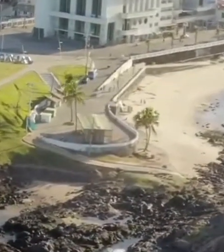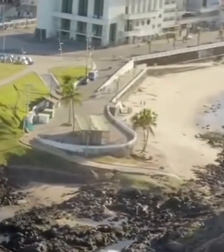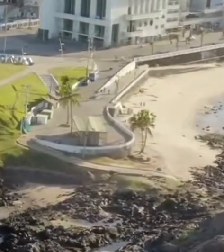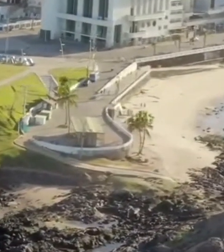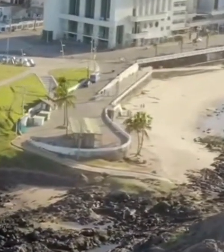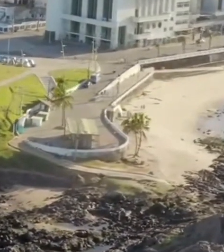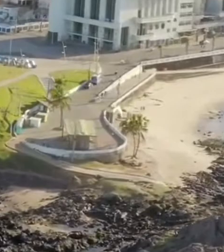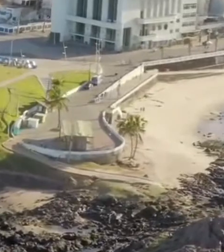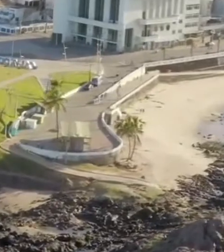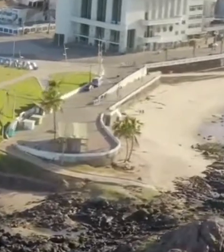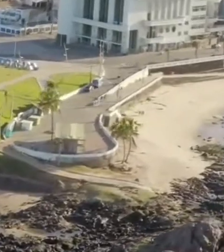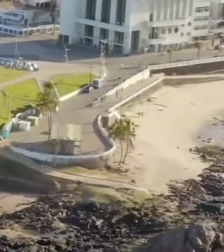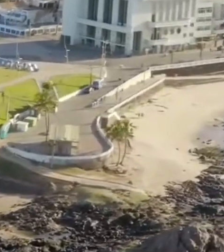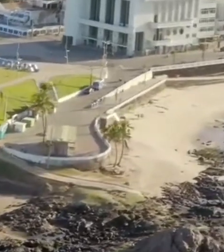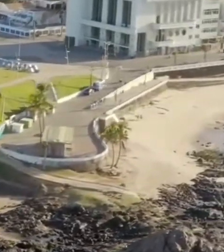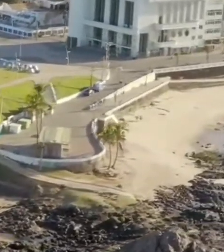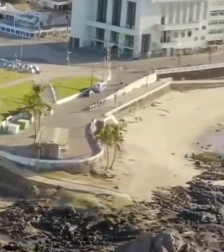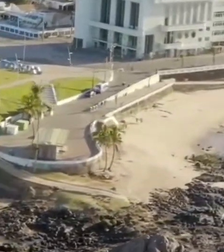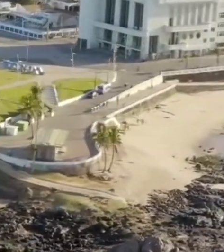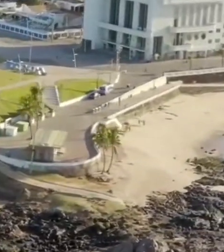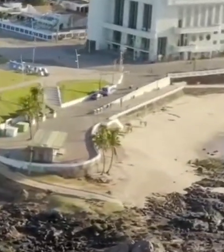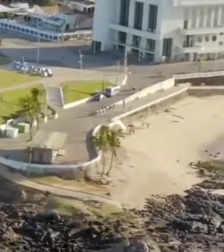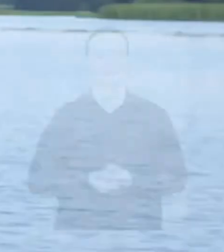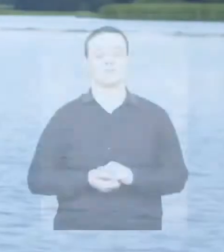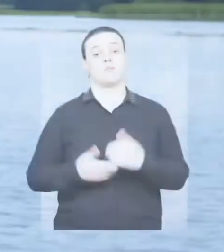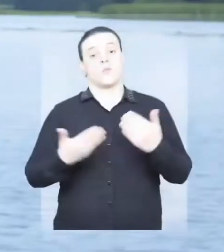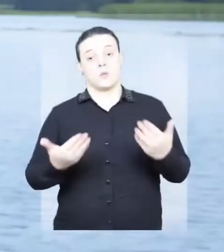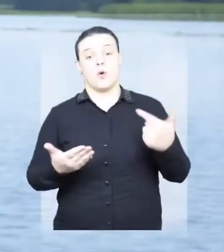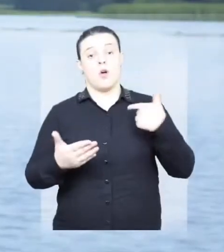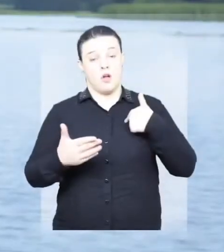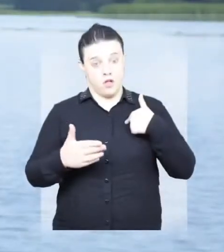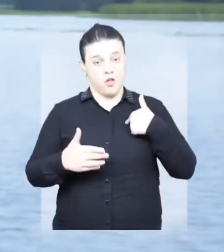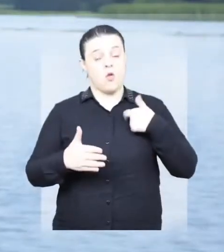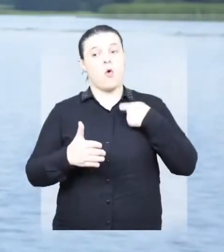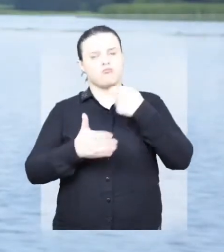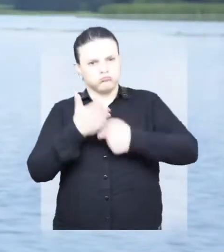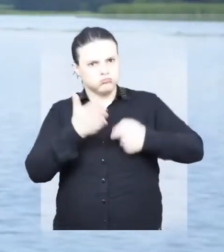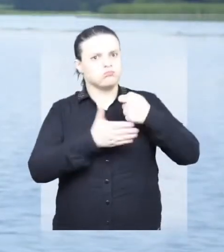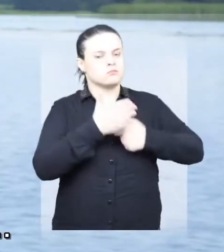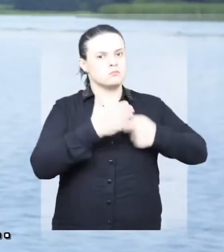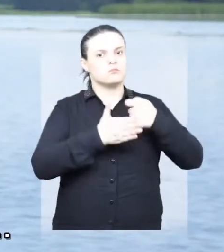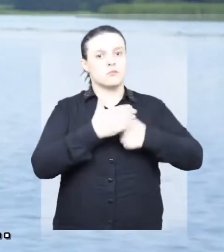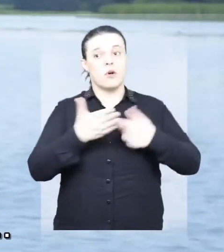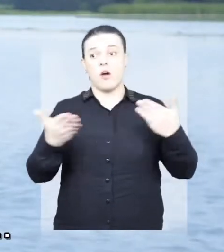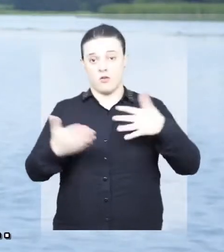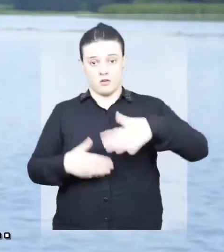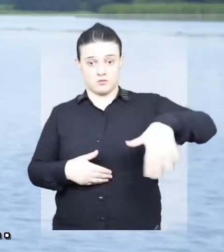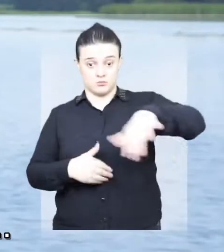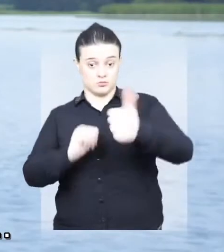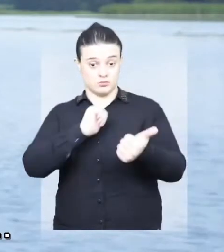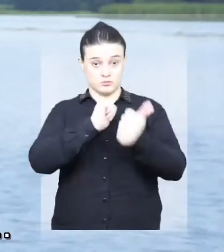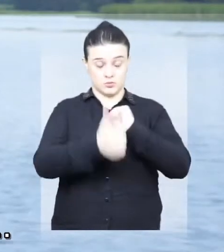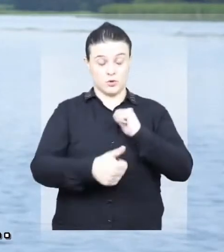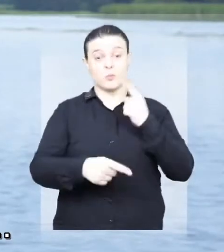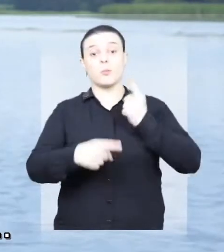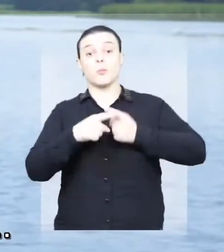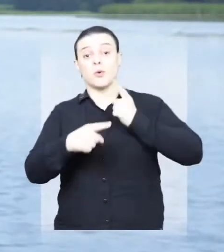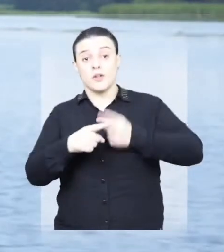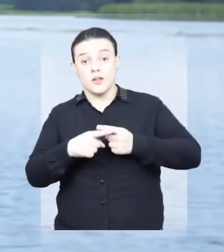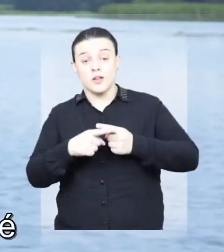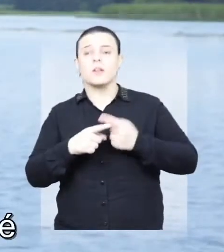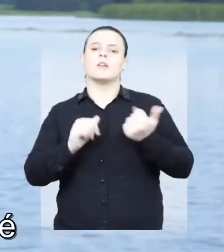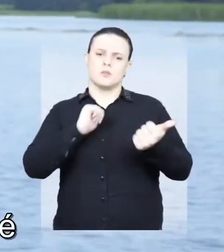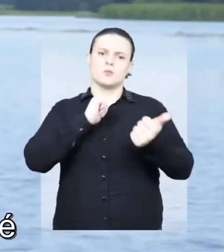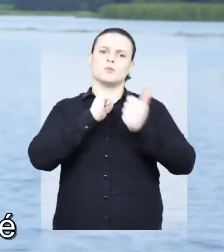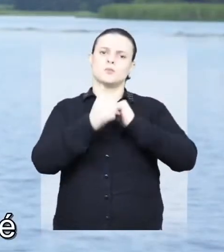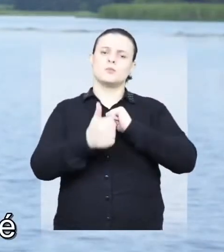Nayara Falcão, atleta de canoagem. Bom, eu vou enfrentar esse cenário do esporte porque